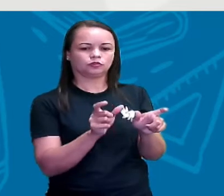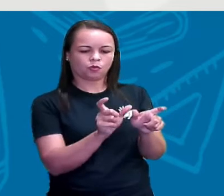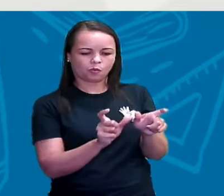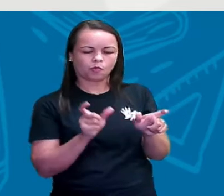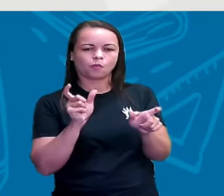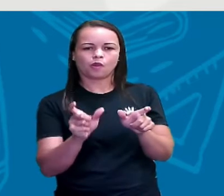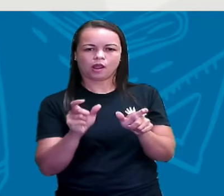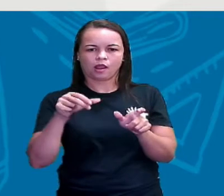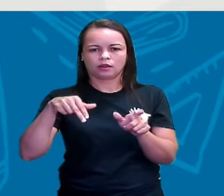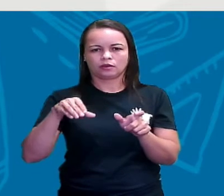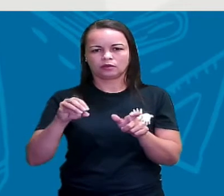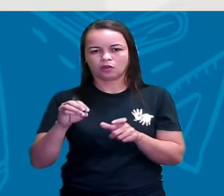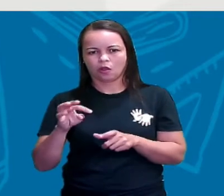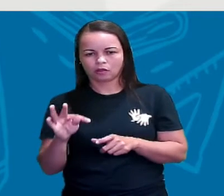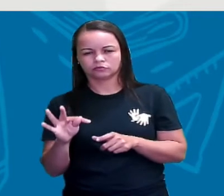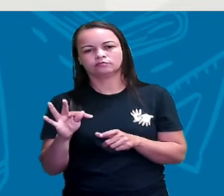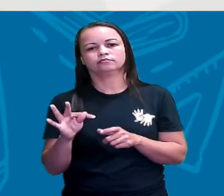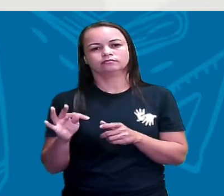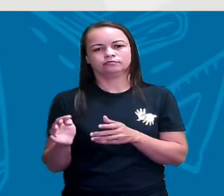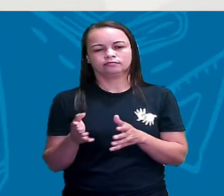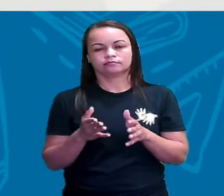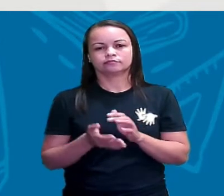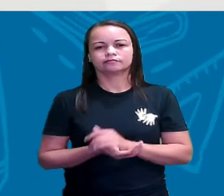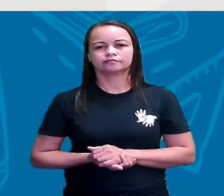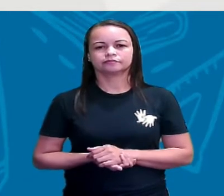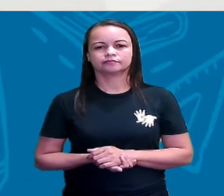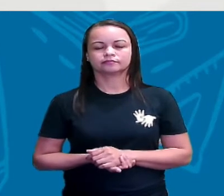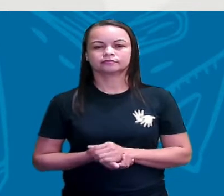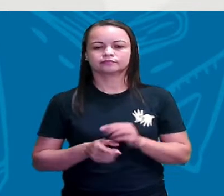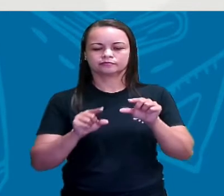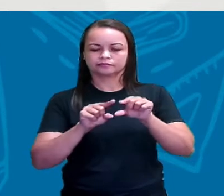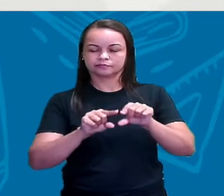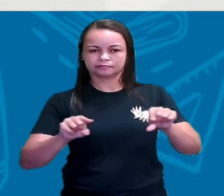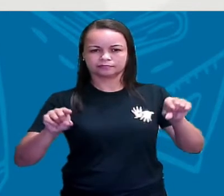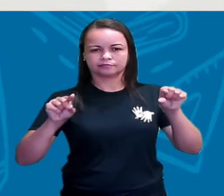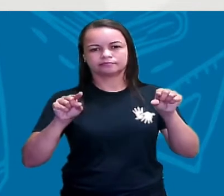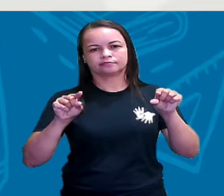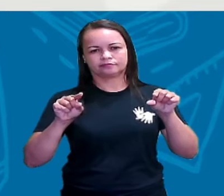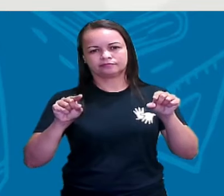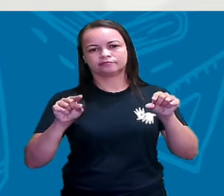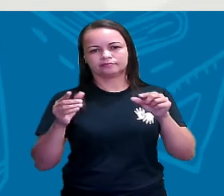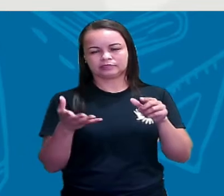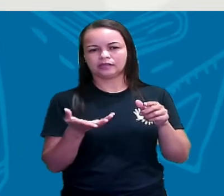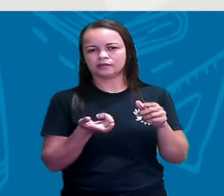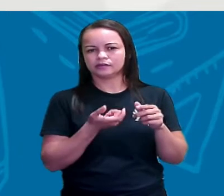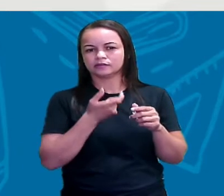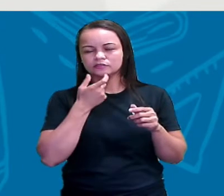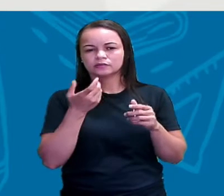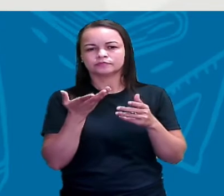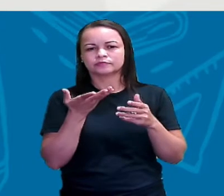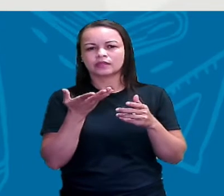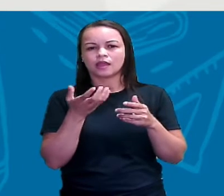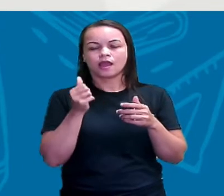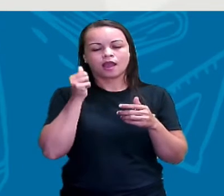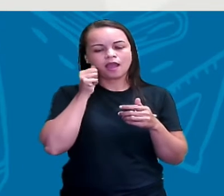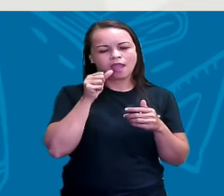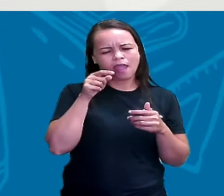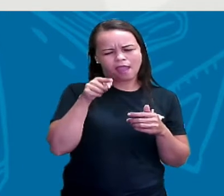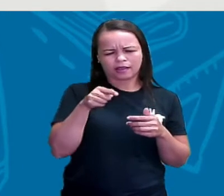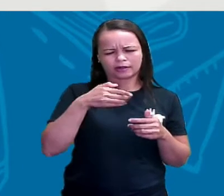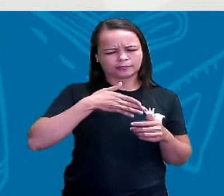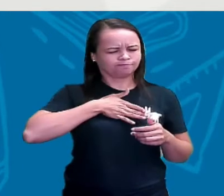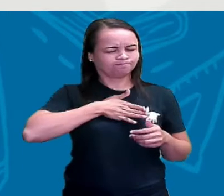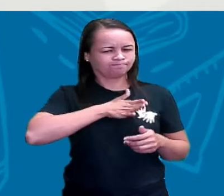to. Certo? E aí, o complemento da frase. The English teacher. Ela não gosta